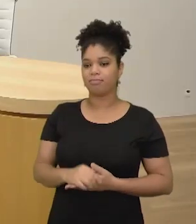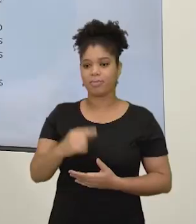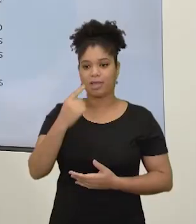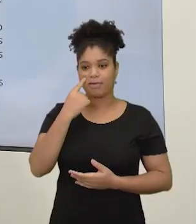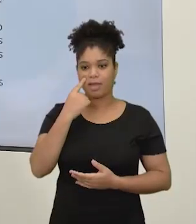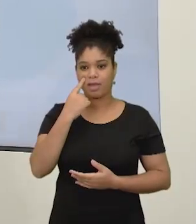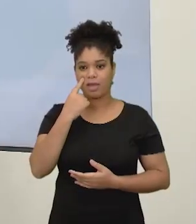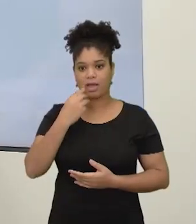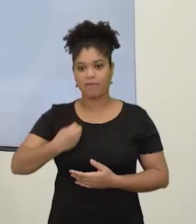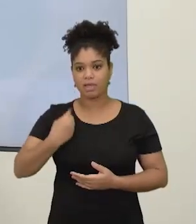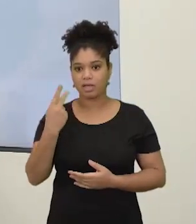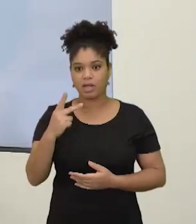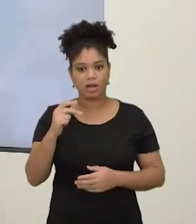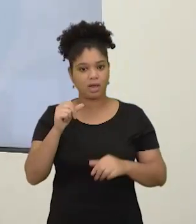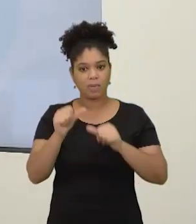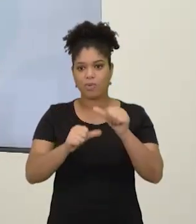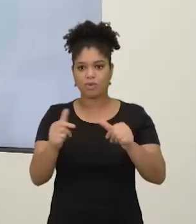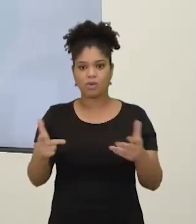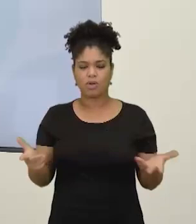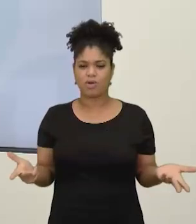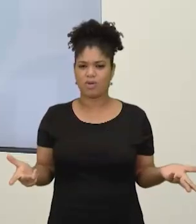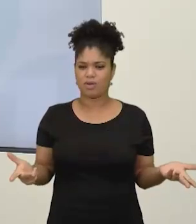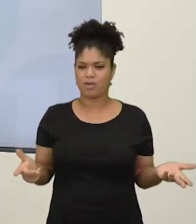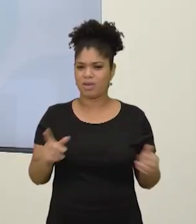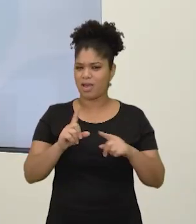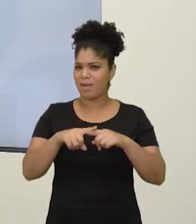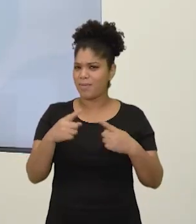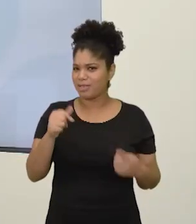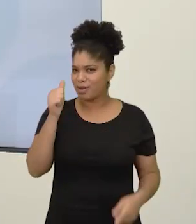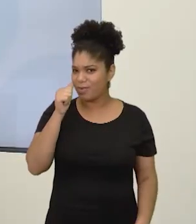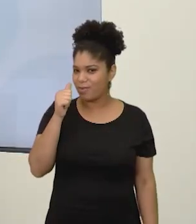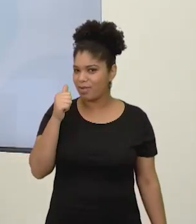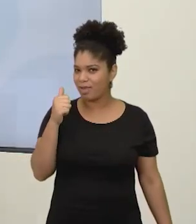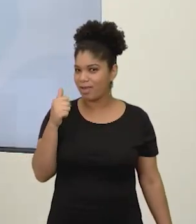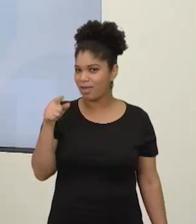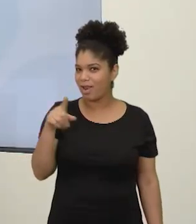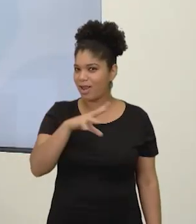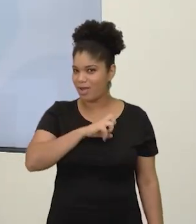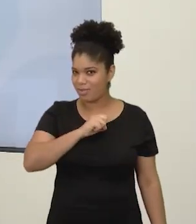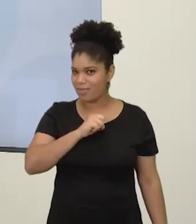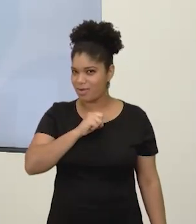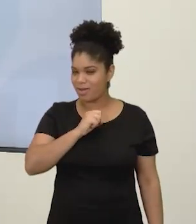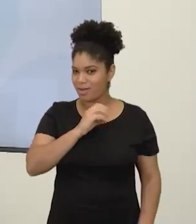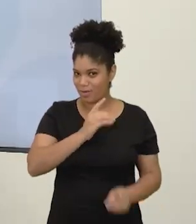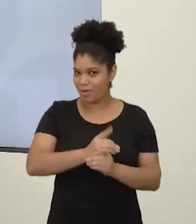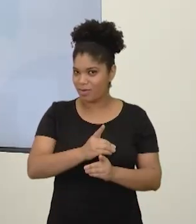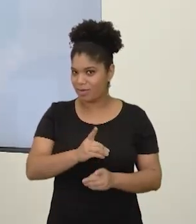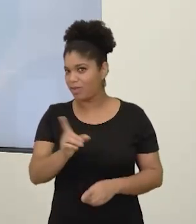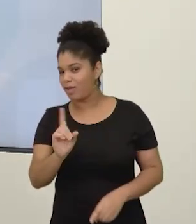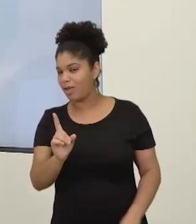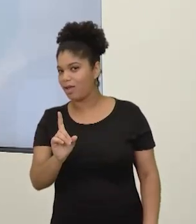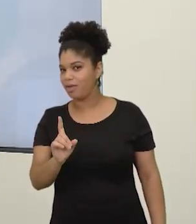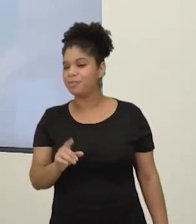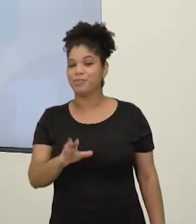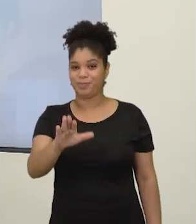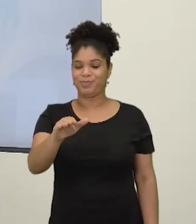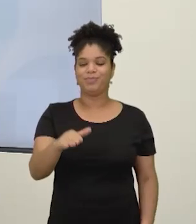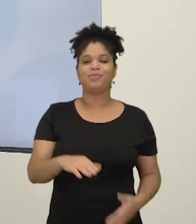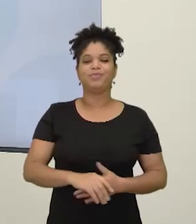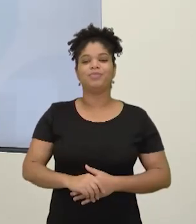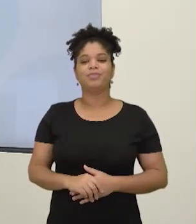dele. Mas será que ele encontra a mulher amada? Vou falar uma coisa para vocês. O grande lance do romance